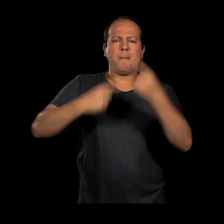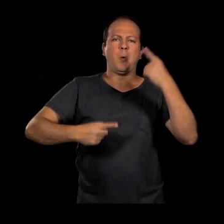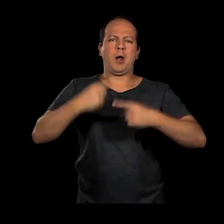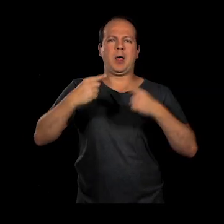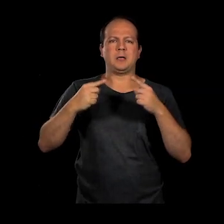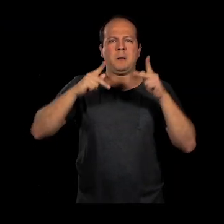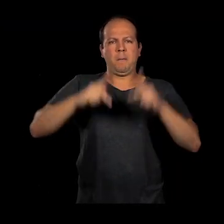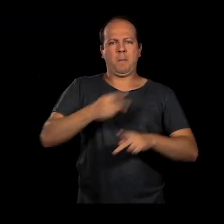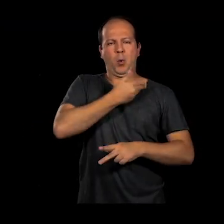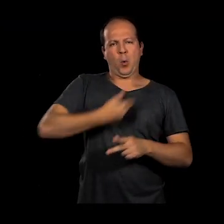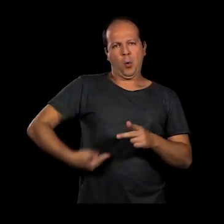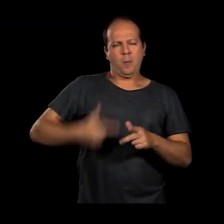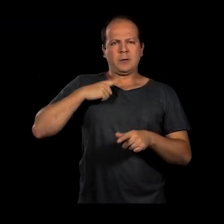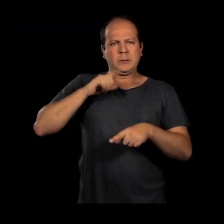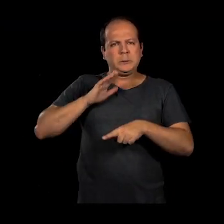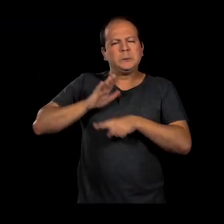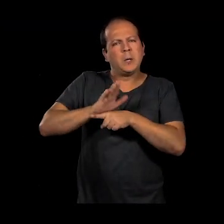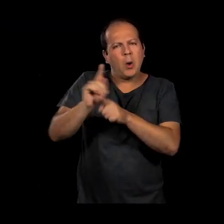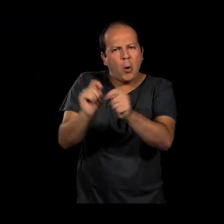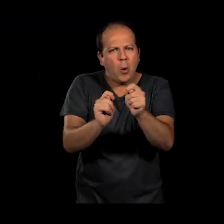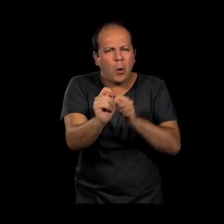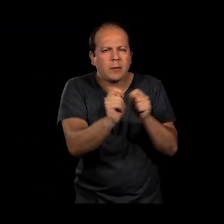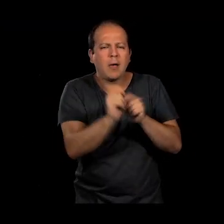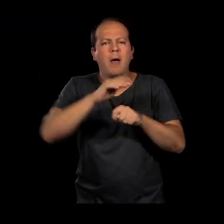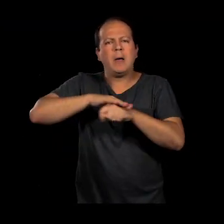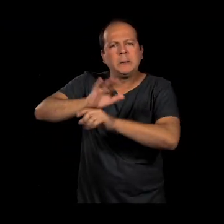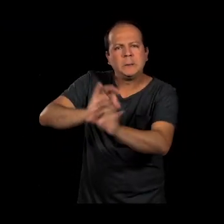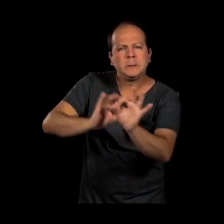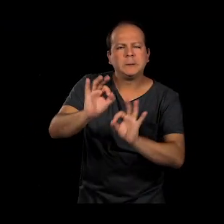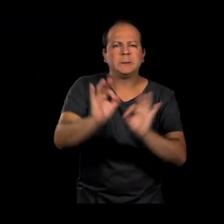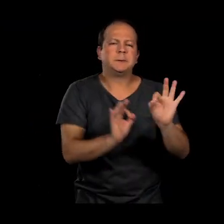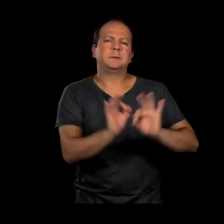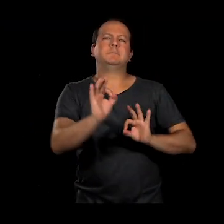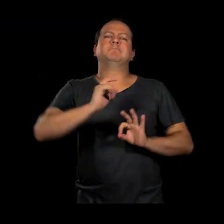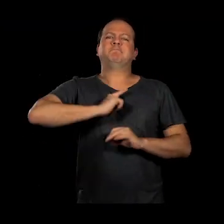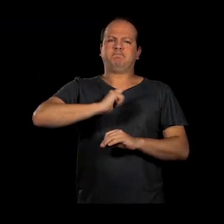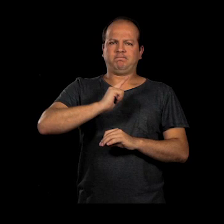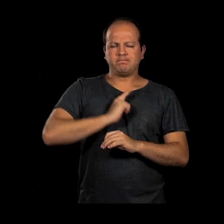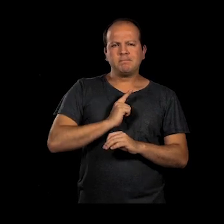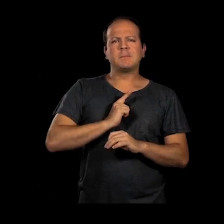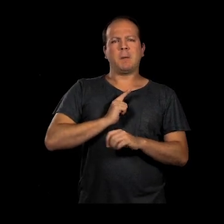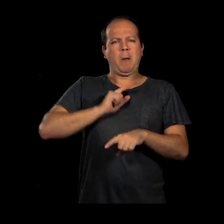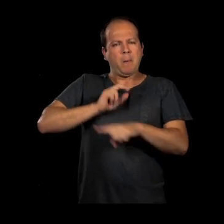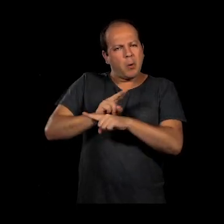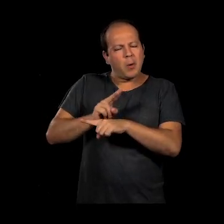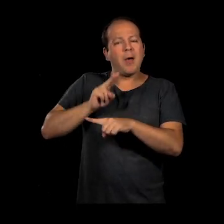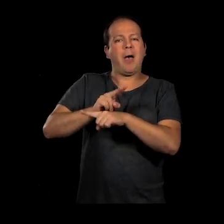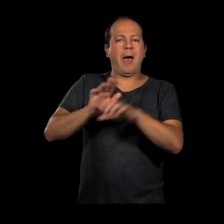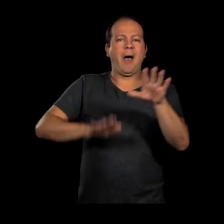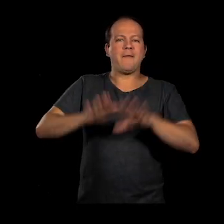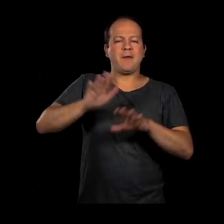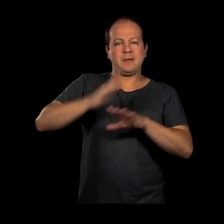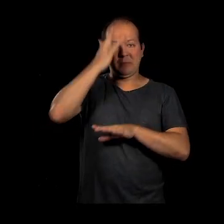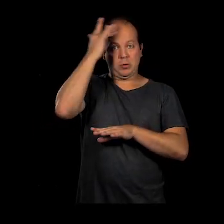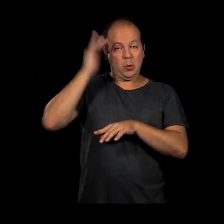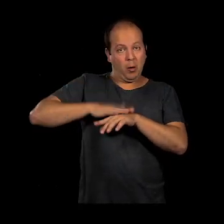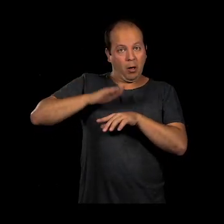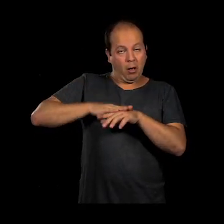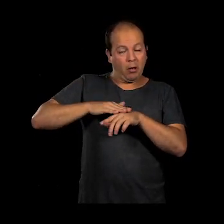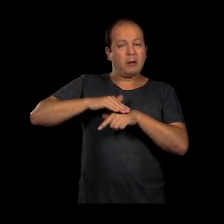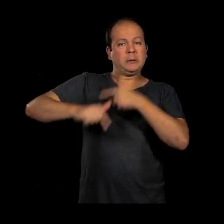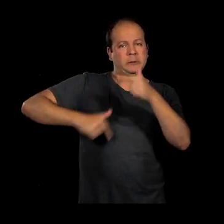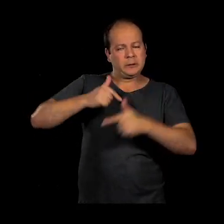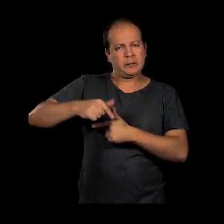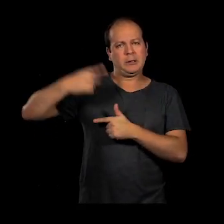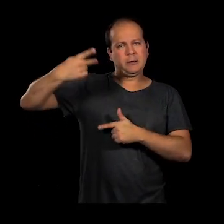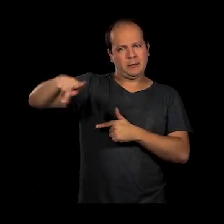públicas são necessárias até para ter um controle, para organizar isso, né? Para proteger muitas vezes o produtor, né? Com o